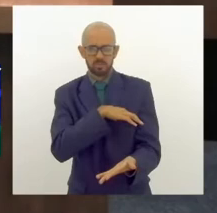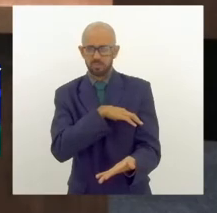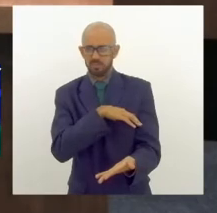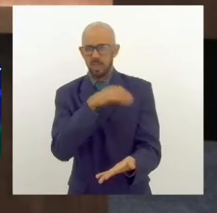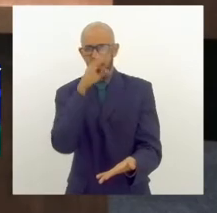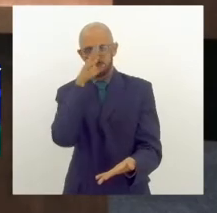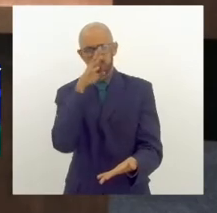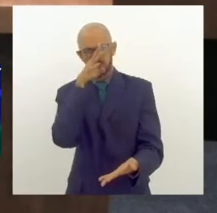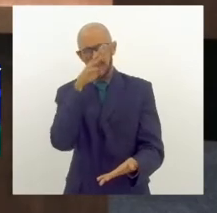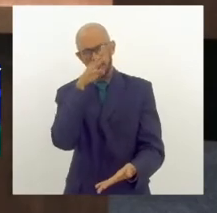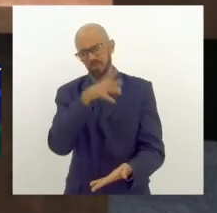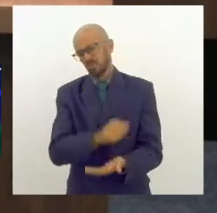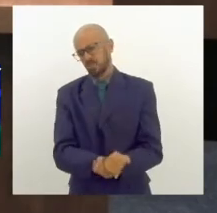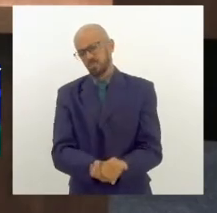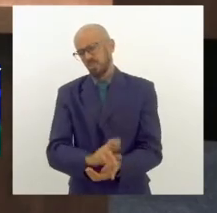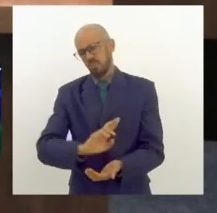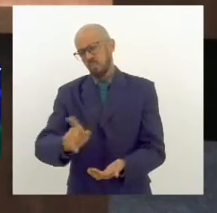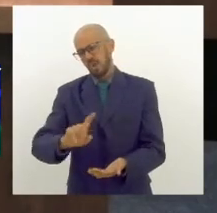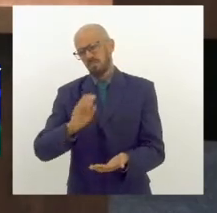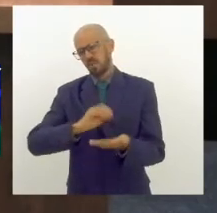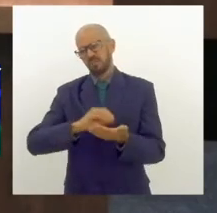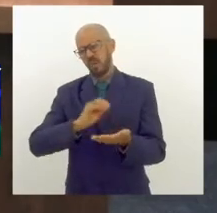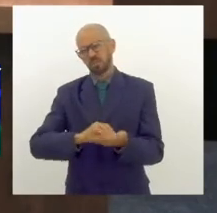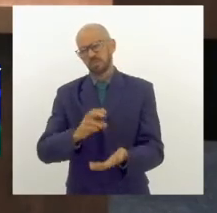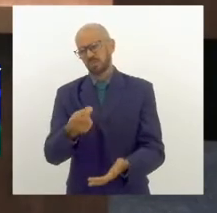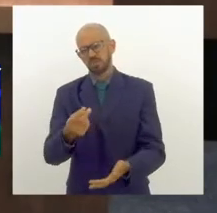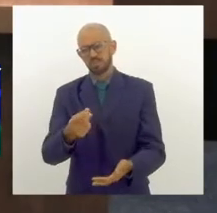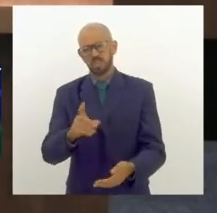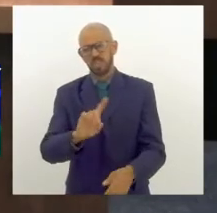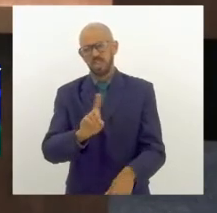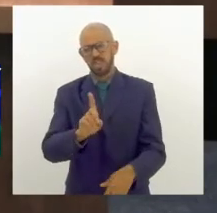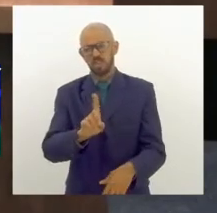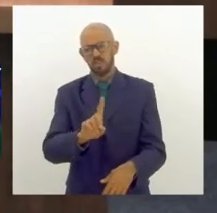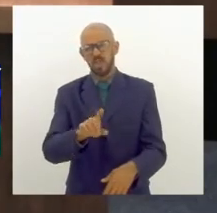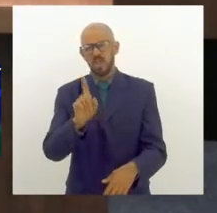é por falta de recurso, e sim por falta de